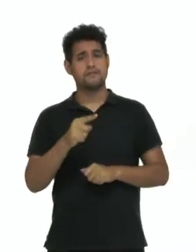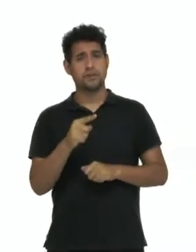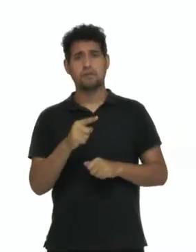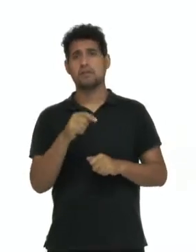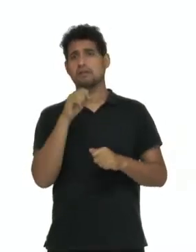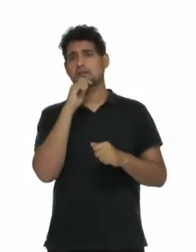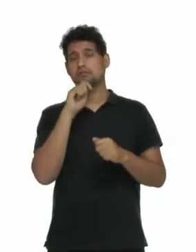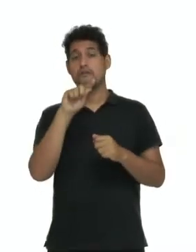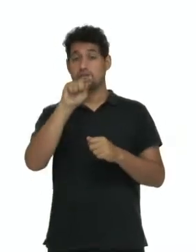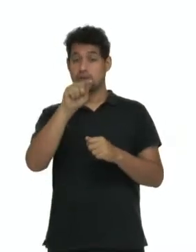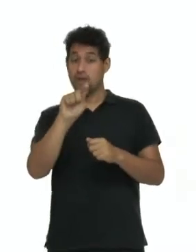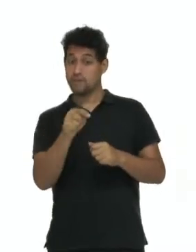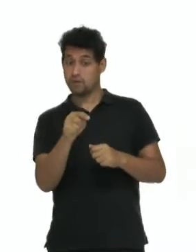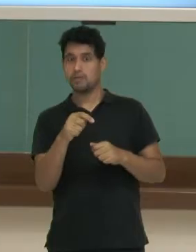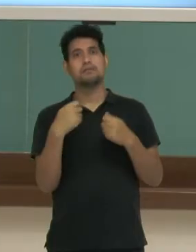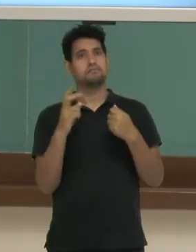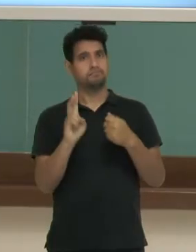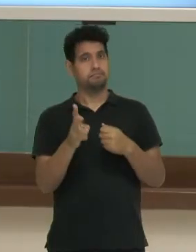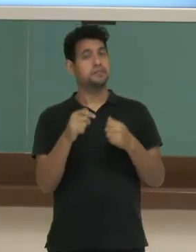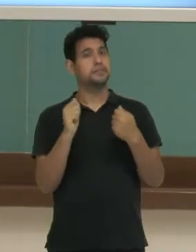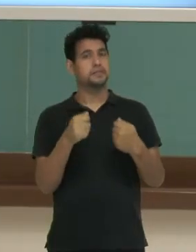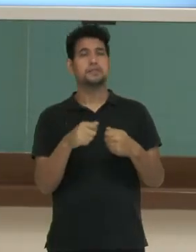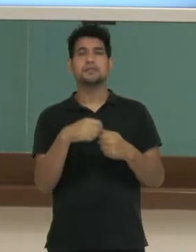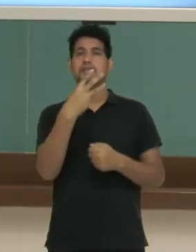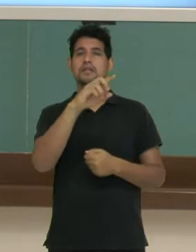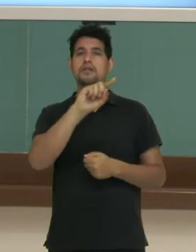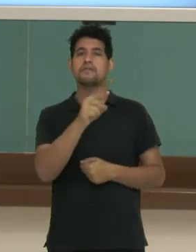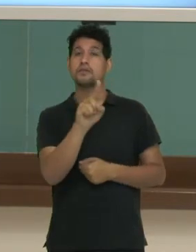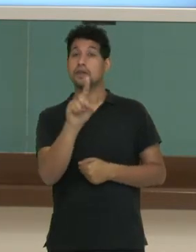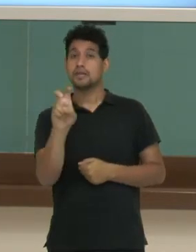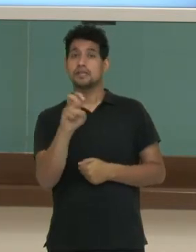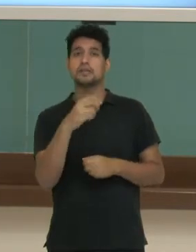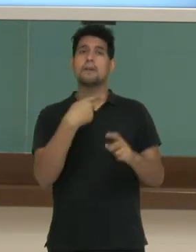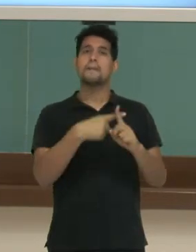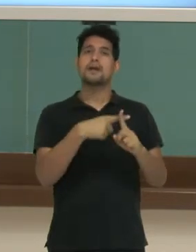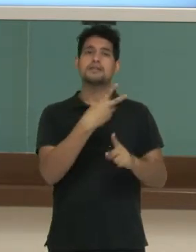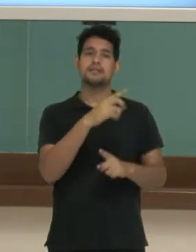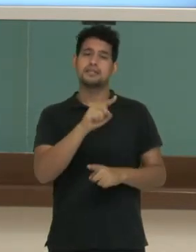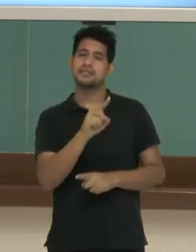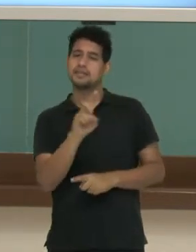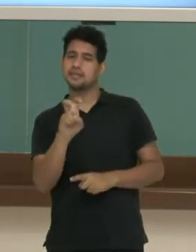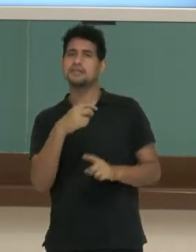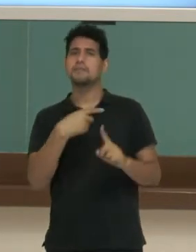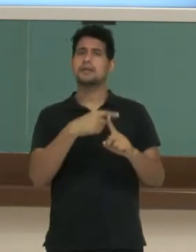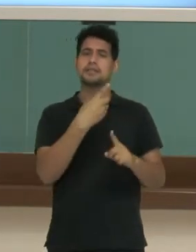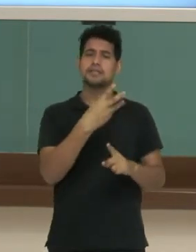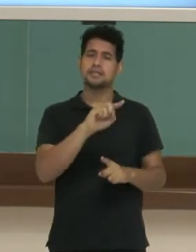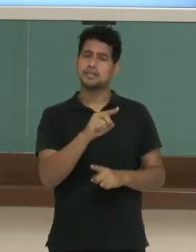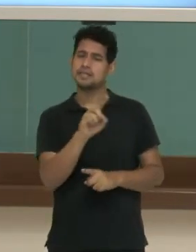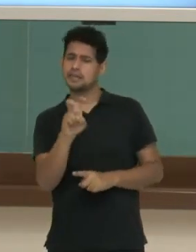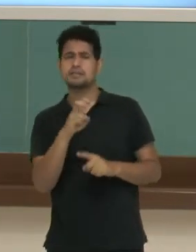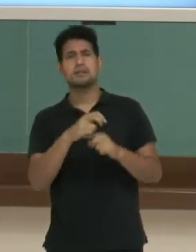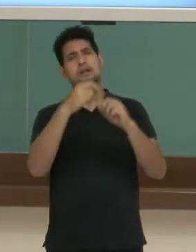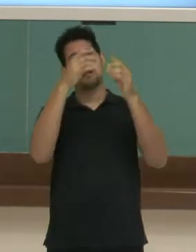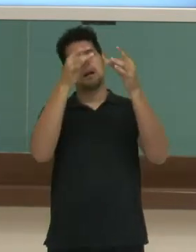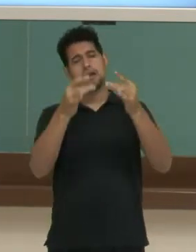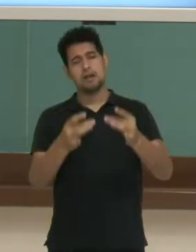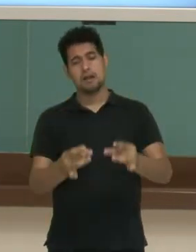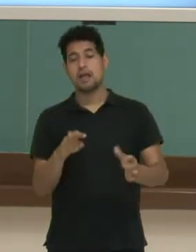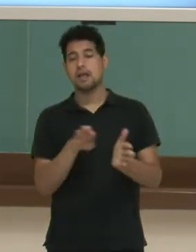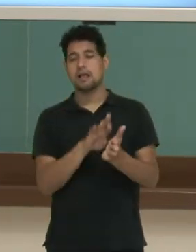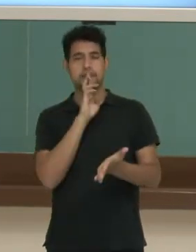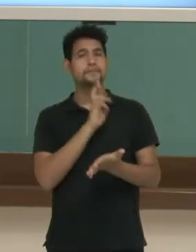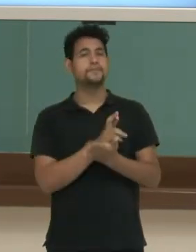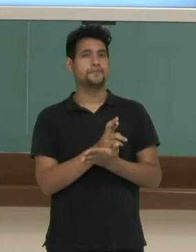de vírgula, lembra lá, hein? 3,15 mais 3,15 mais 3,15 e assim vai somandinho, né? Até chegar lá no